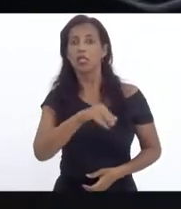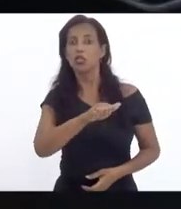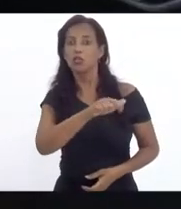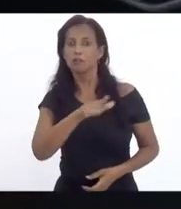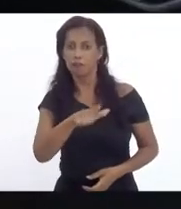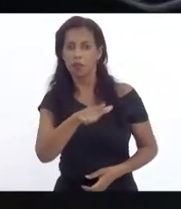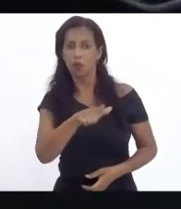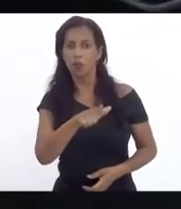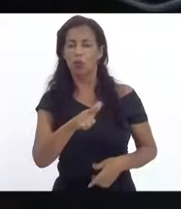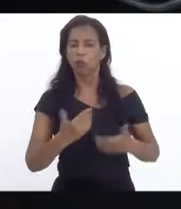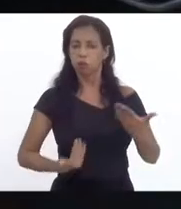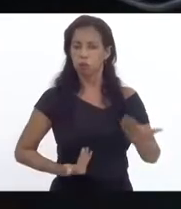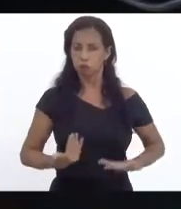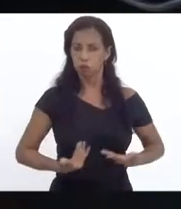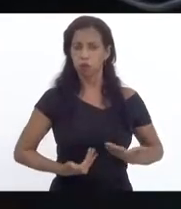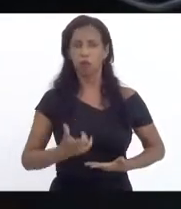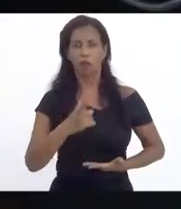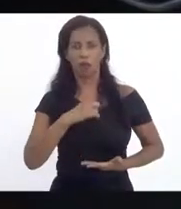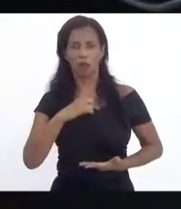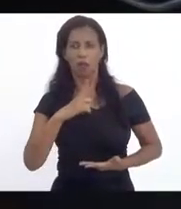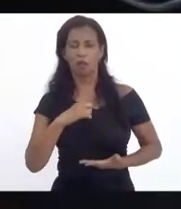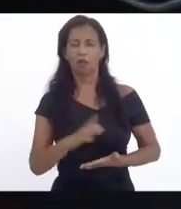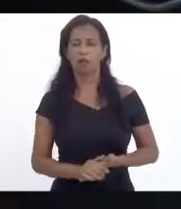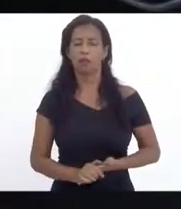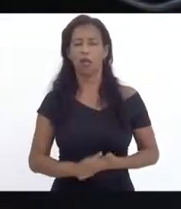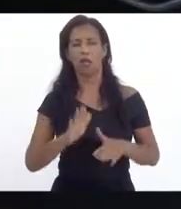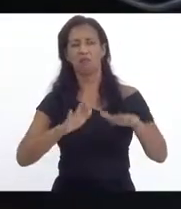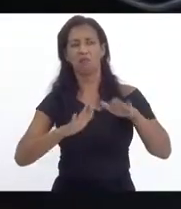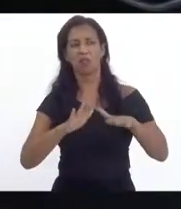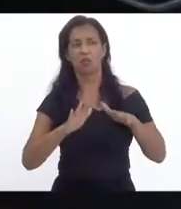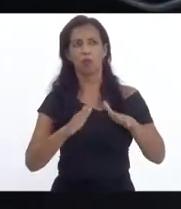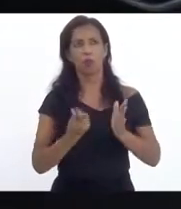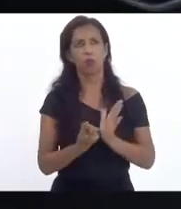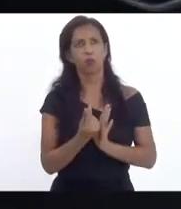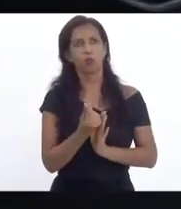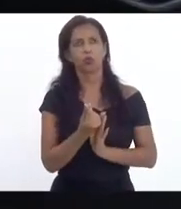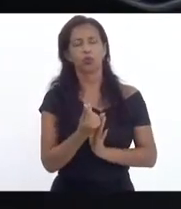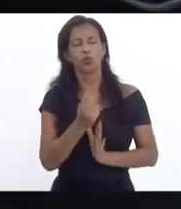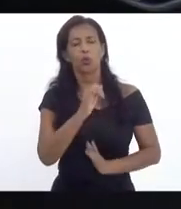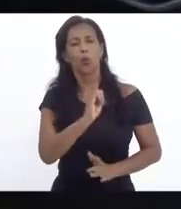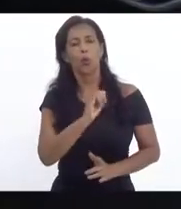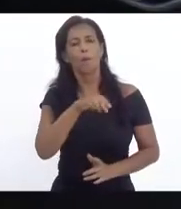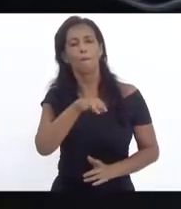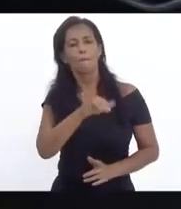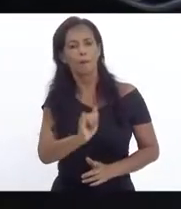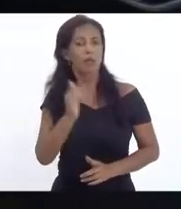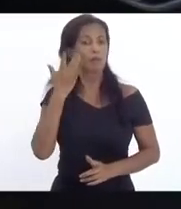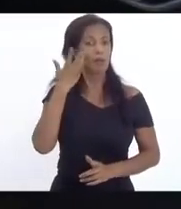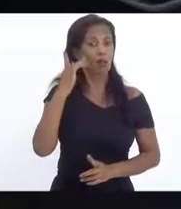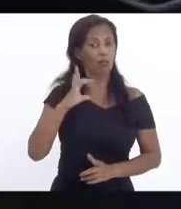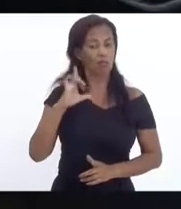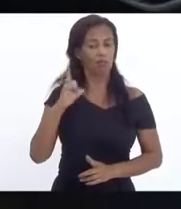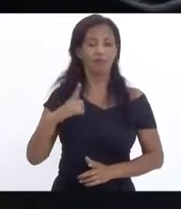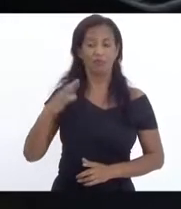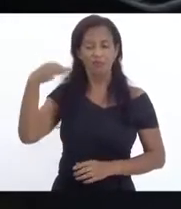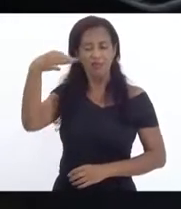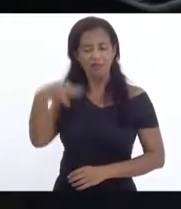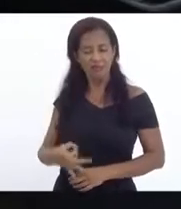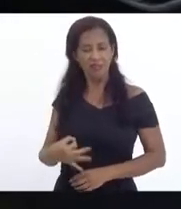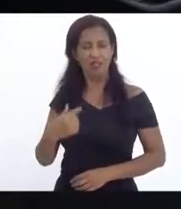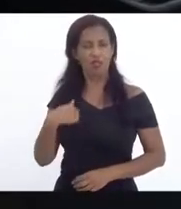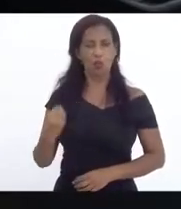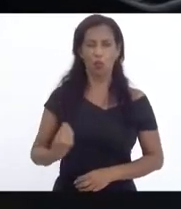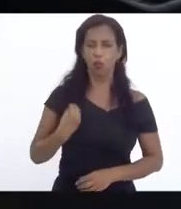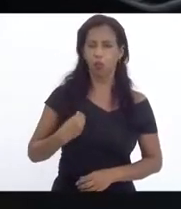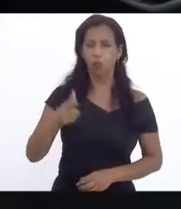tem um faturamento, esse ano, se Deus quiser, chega 1 bi. Mas eu acho e tenho certeza que eu só vou